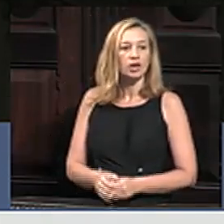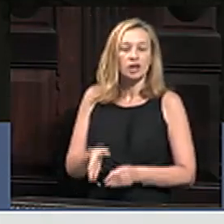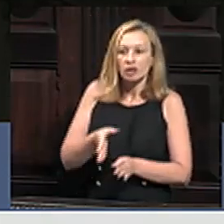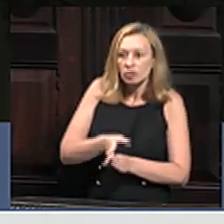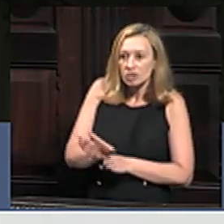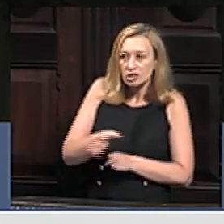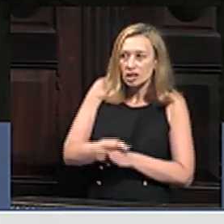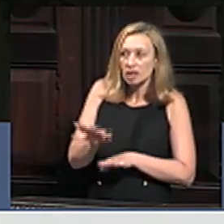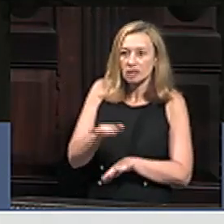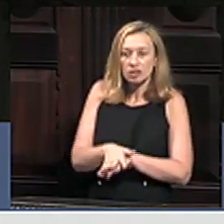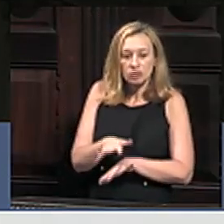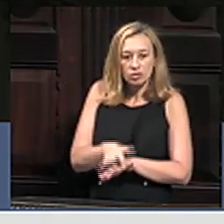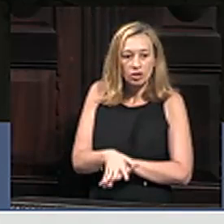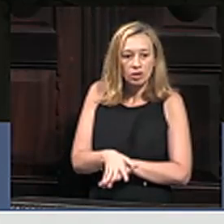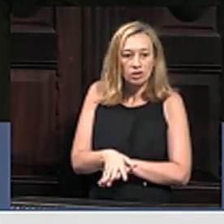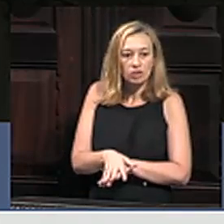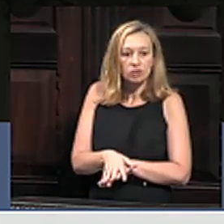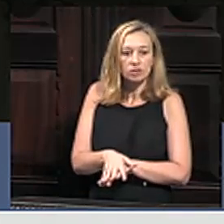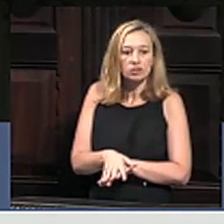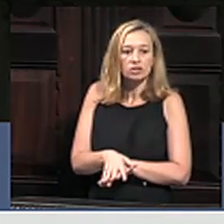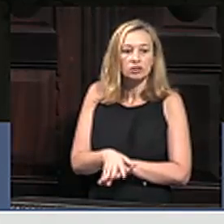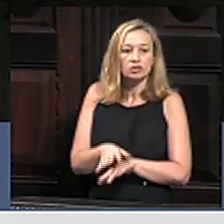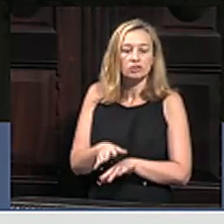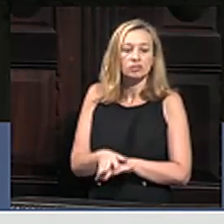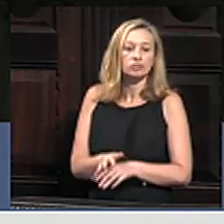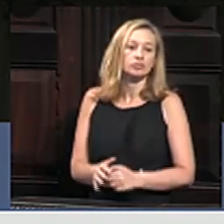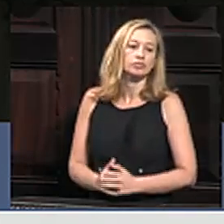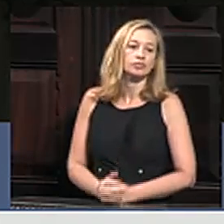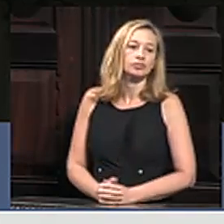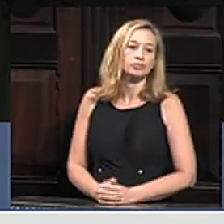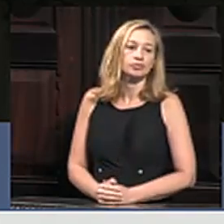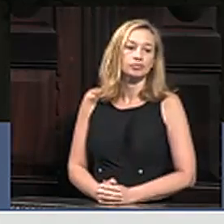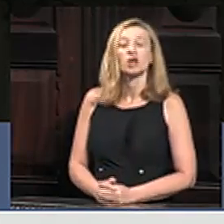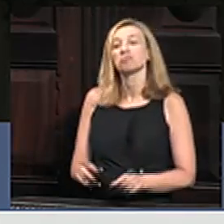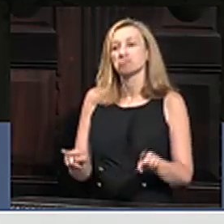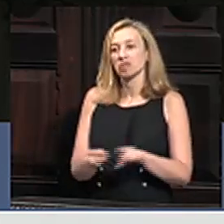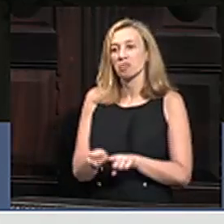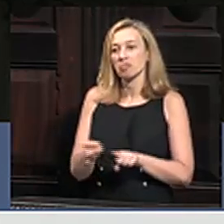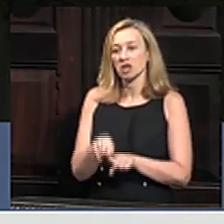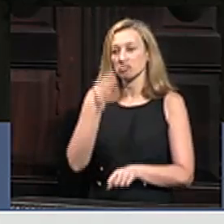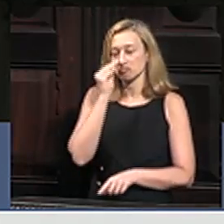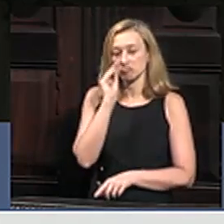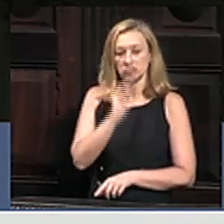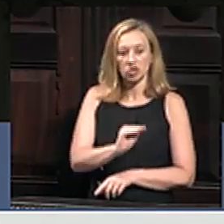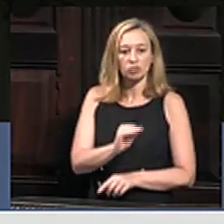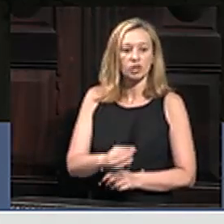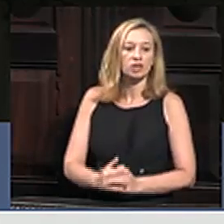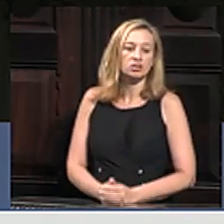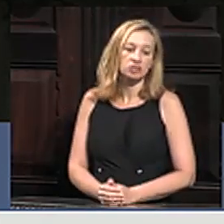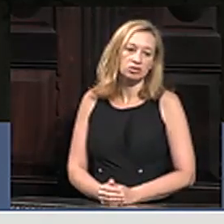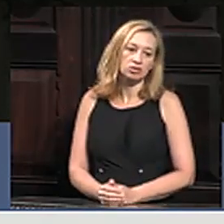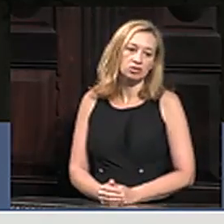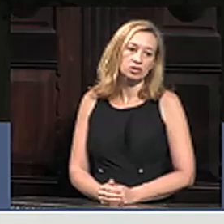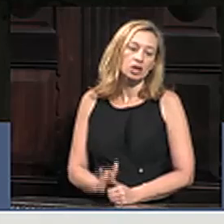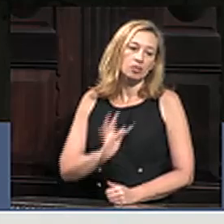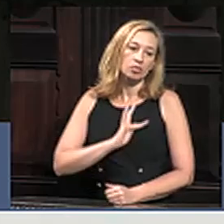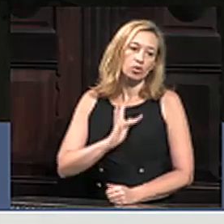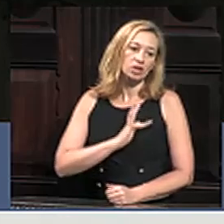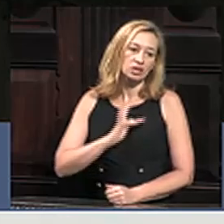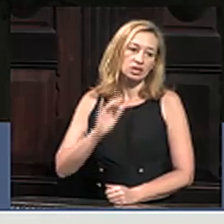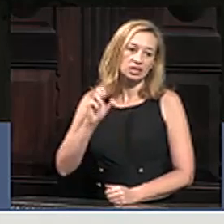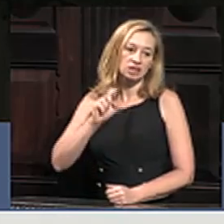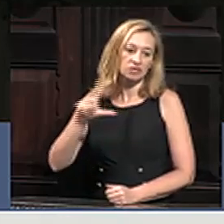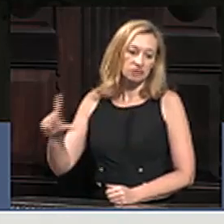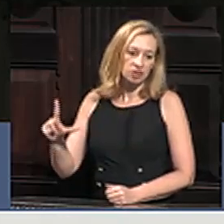para esclarecimento dos noticiantes. Também rejeito. A Polícia Civil não é um